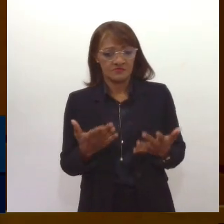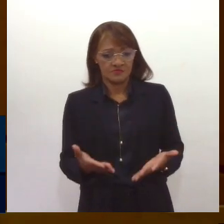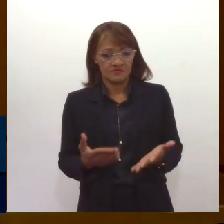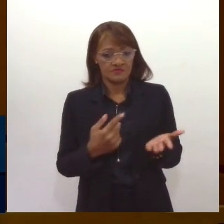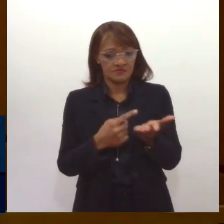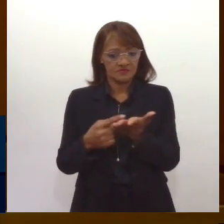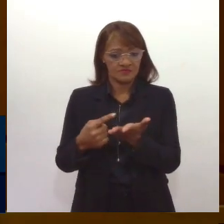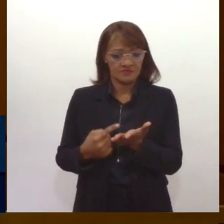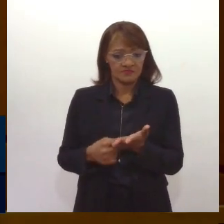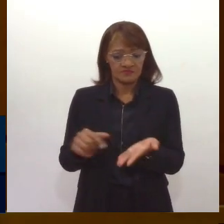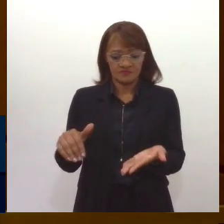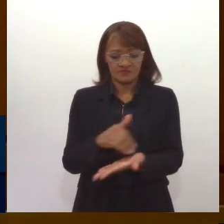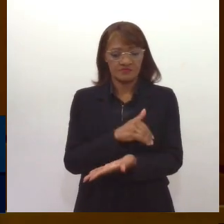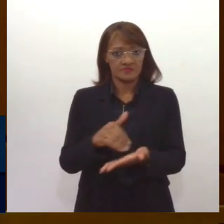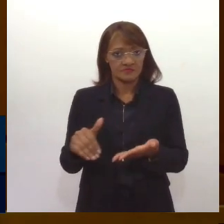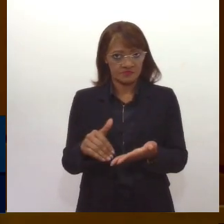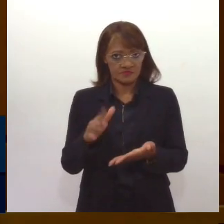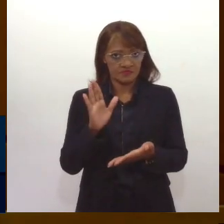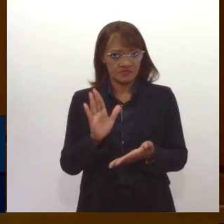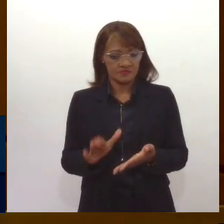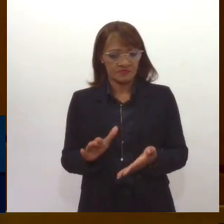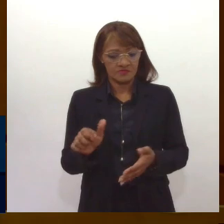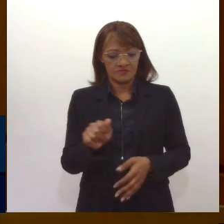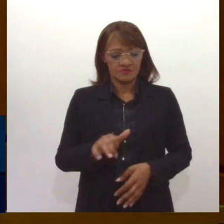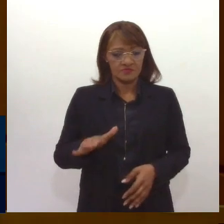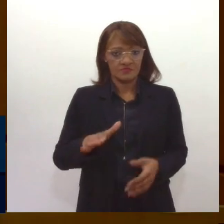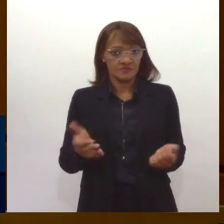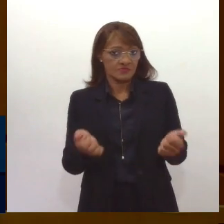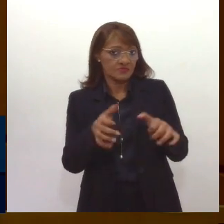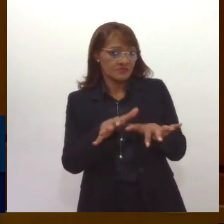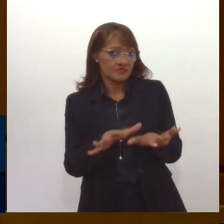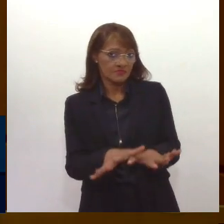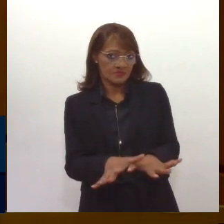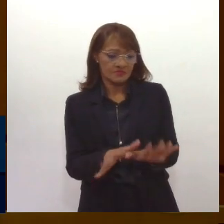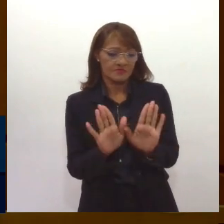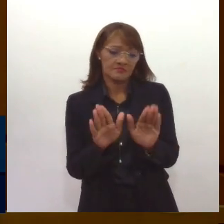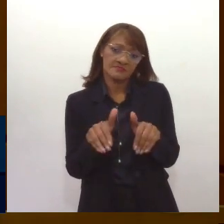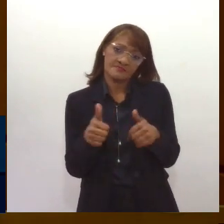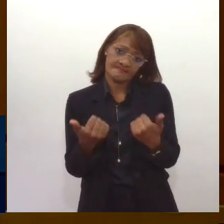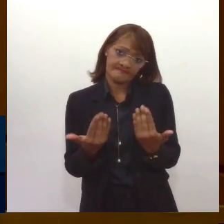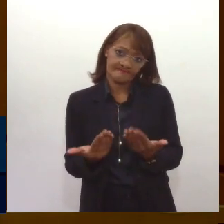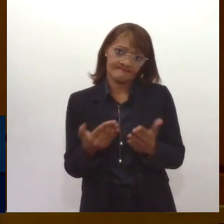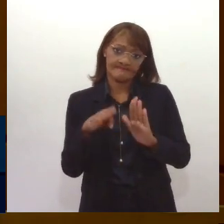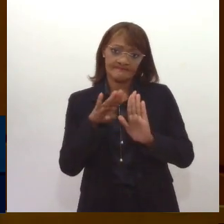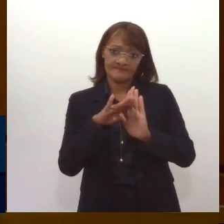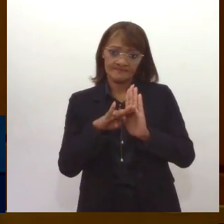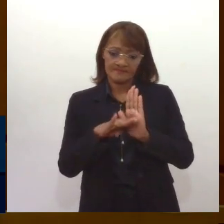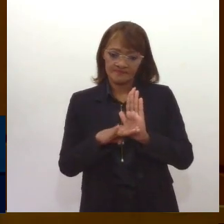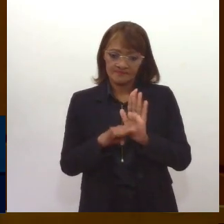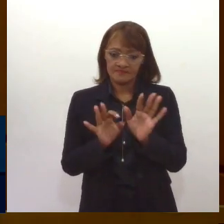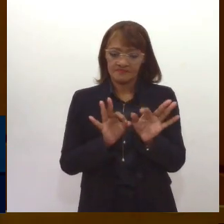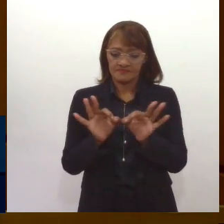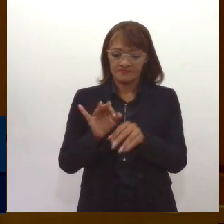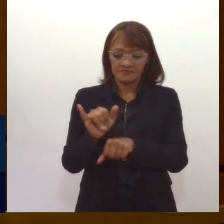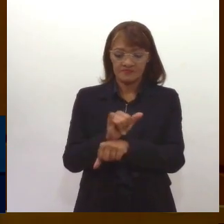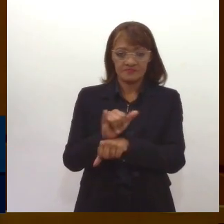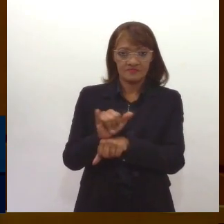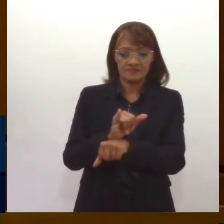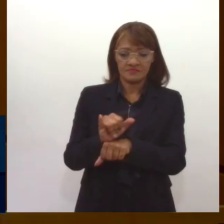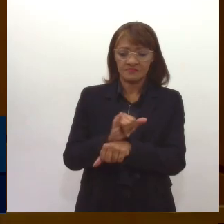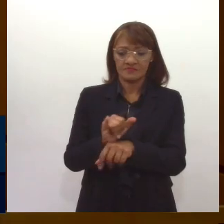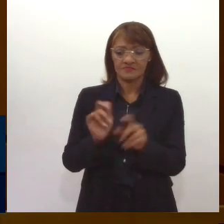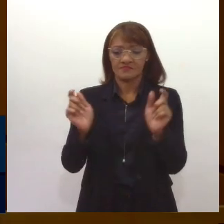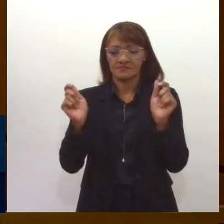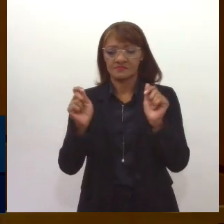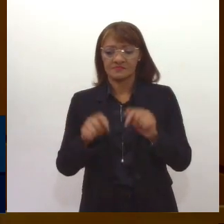e Inclusão para saber qual o planejamento estratégico há de fato para fazer com que os